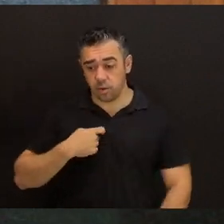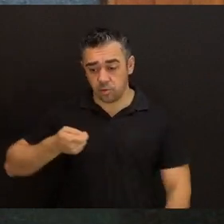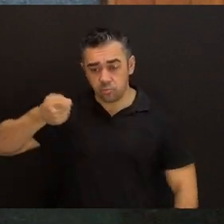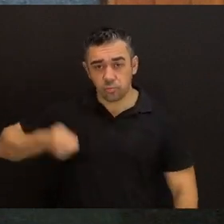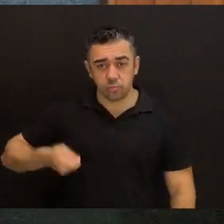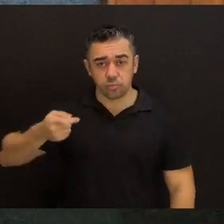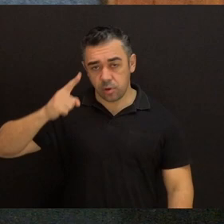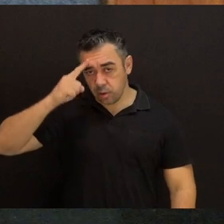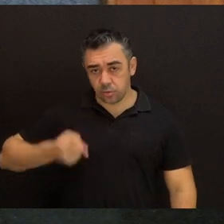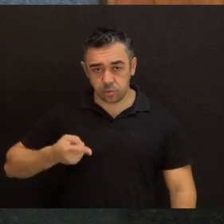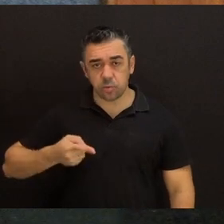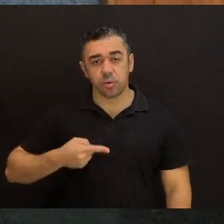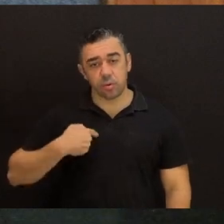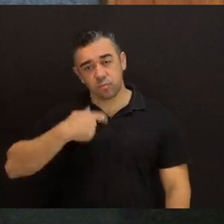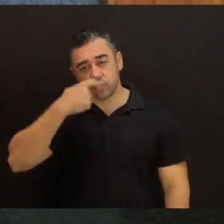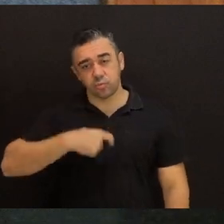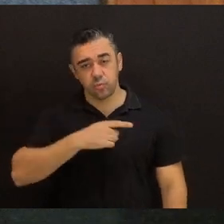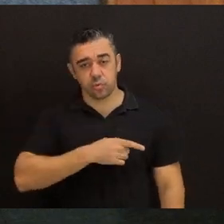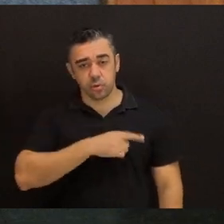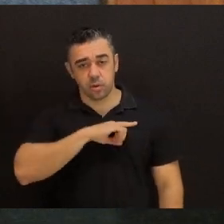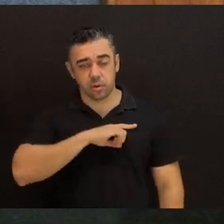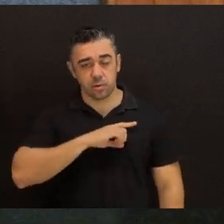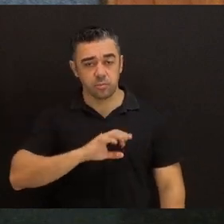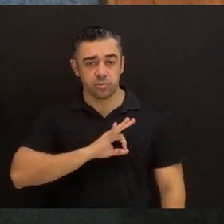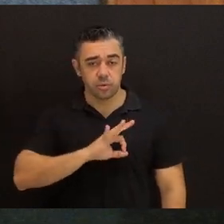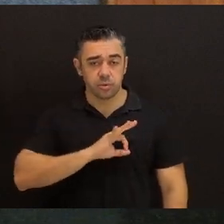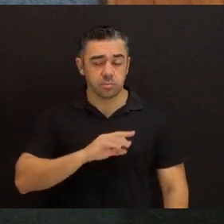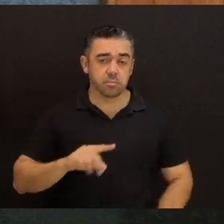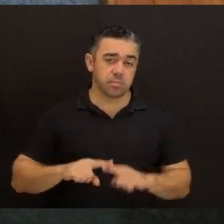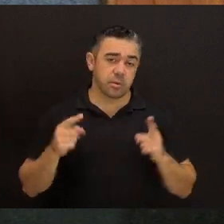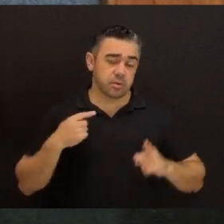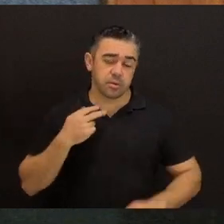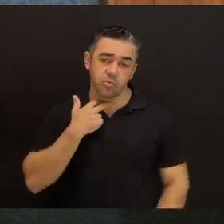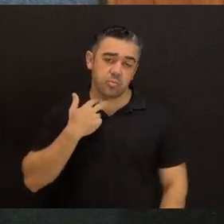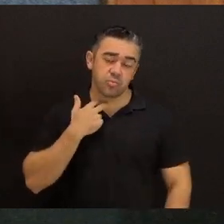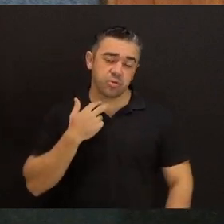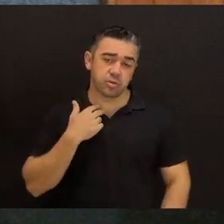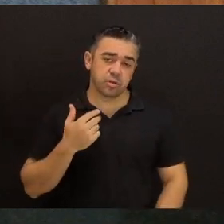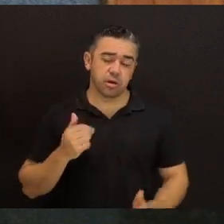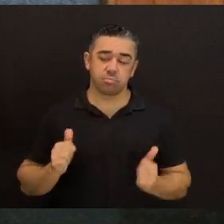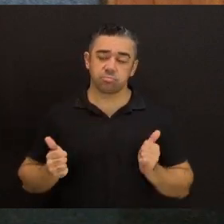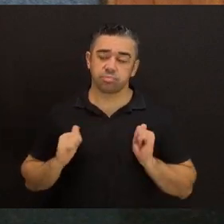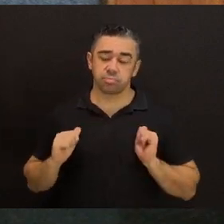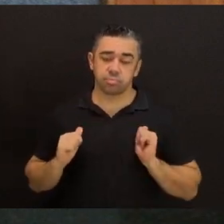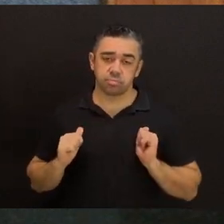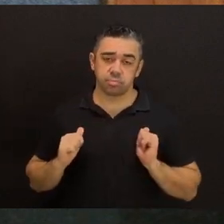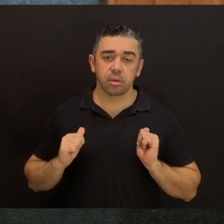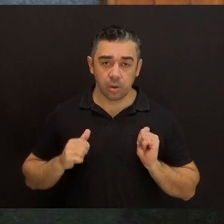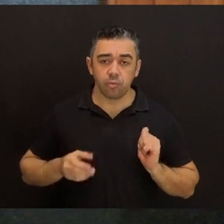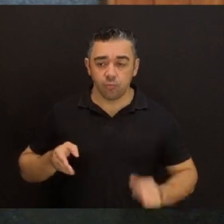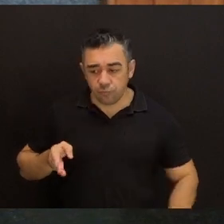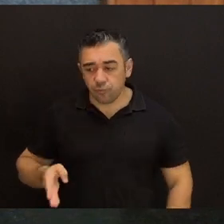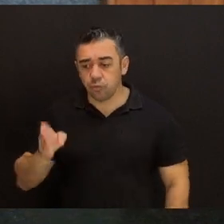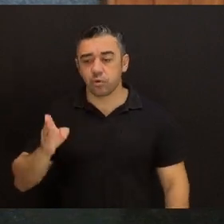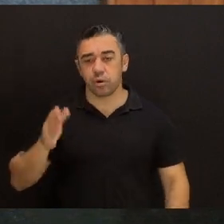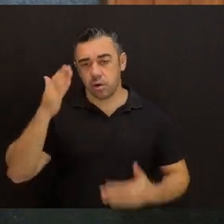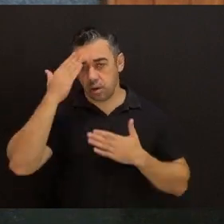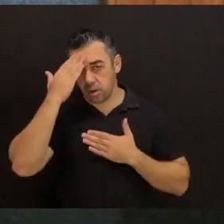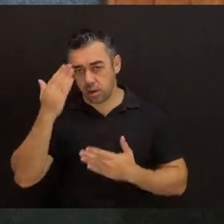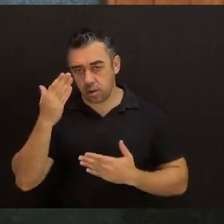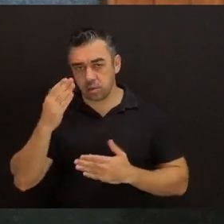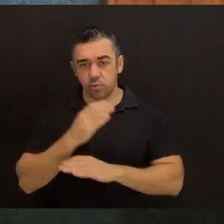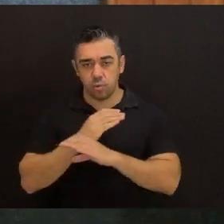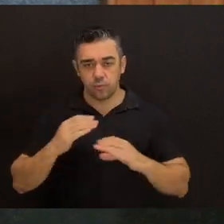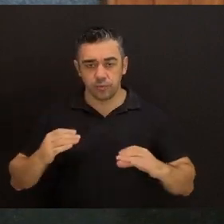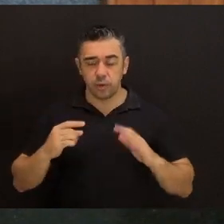o desempenho também de delegado de polícia mas eu não podia prevaricar naquele domingo e eu fui até lá eu agradeço a confiança de quem